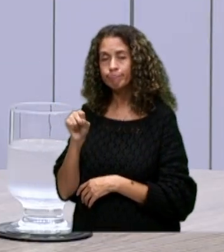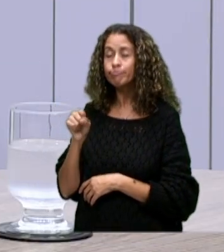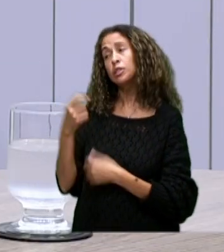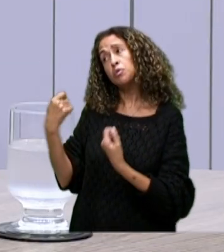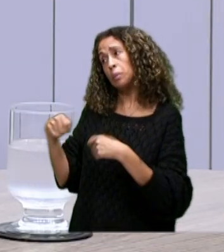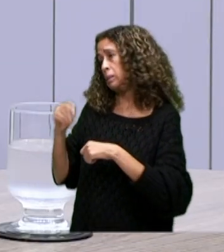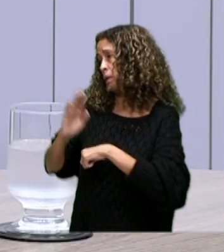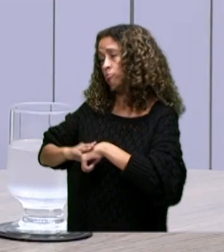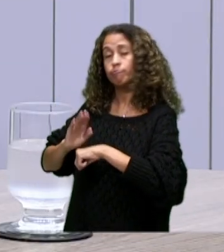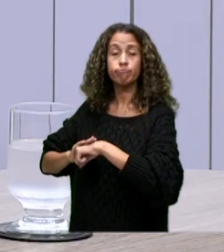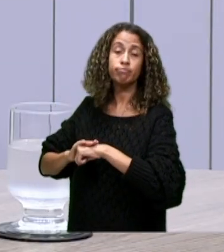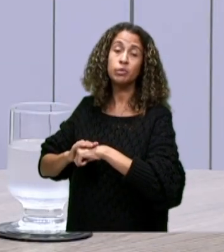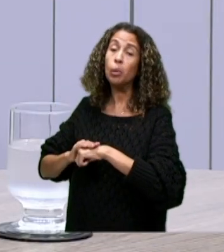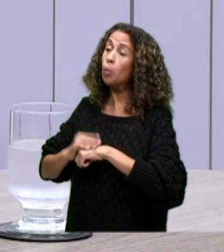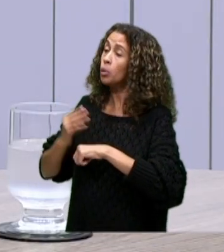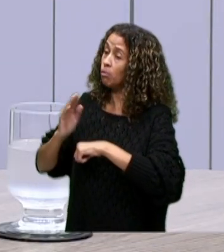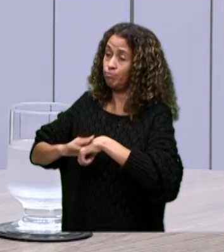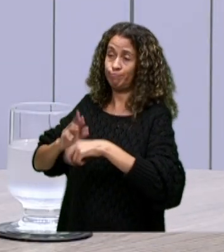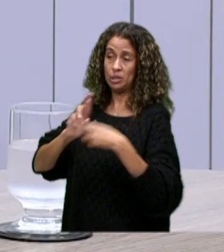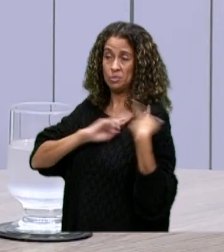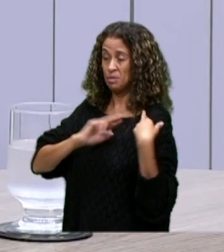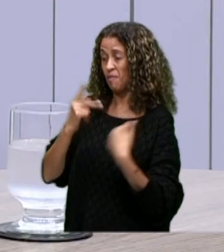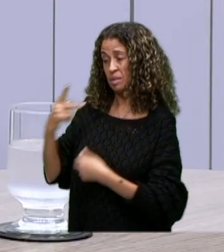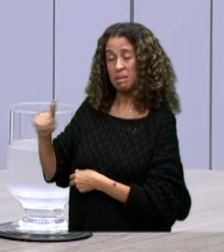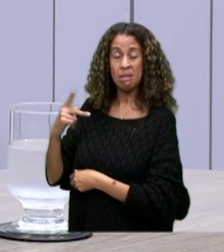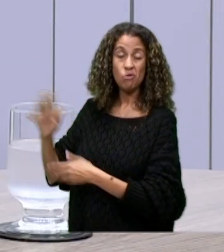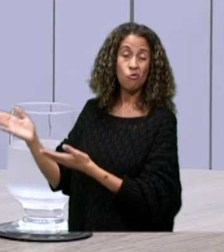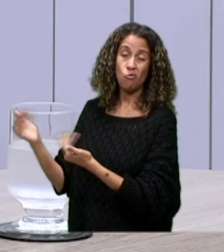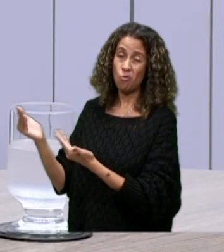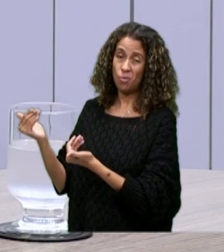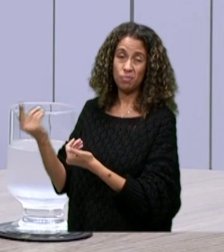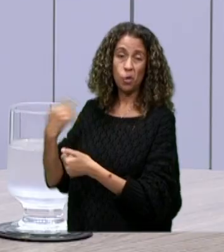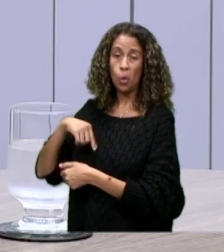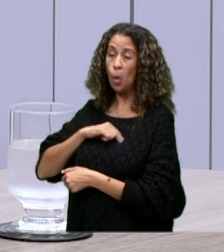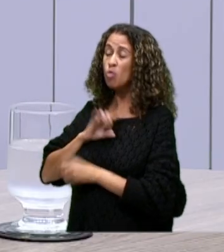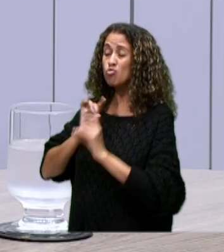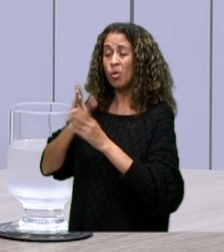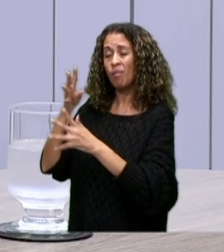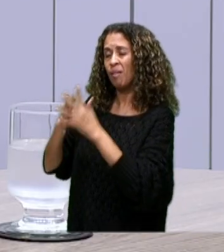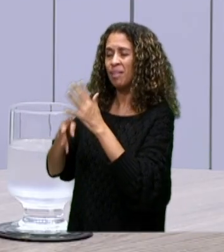coisa. Vão ser eles que vão ter que mudar as coisas. Nós, no máximo, vamos atrapalhar, nós mais velhos.